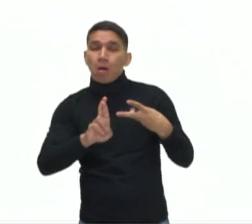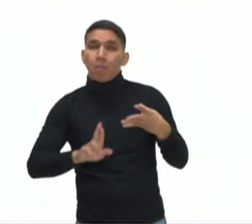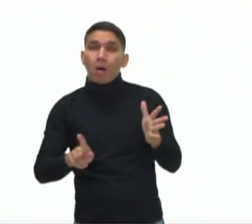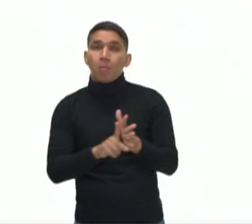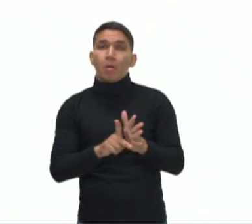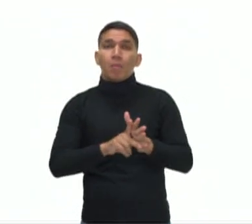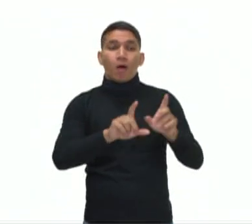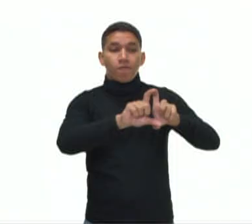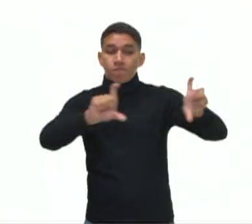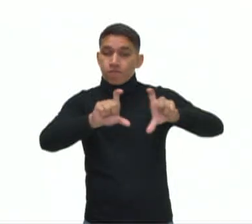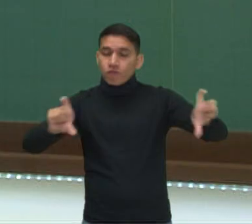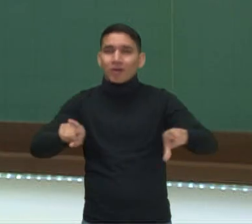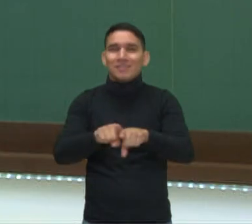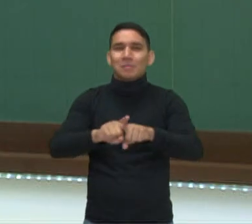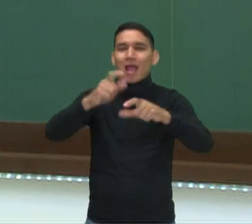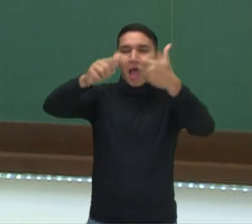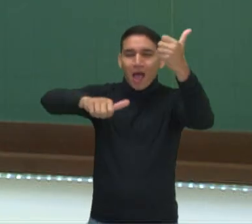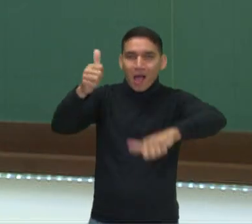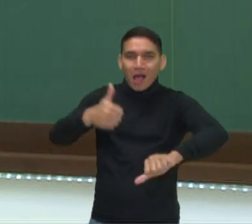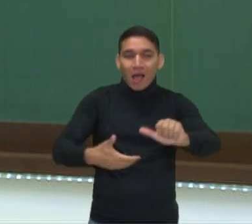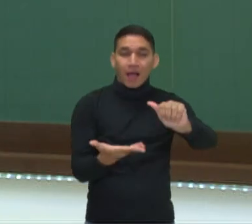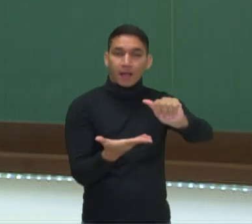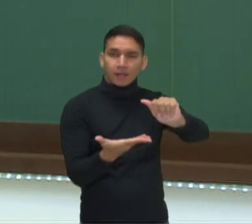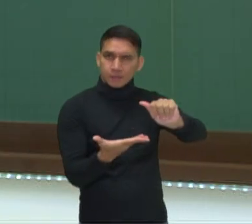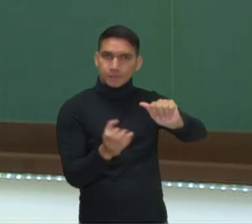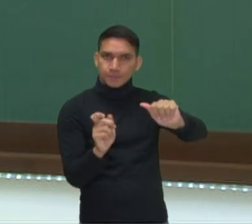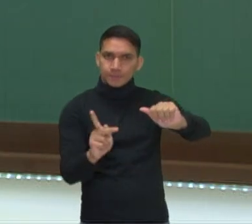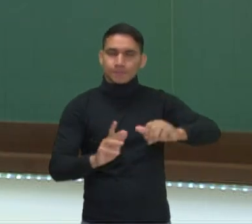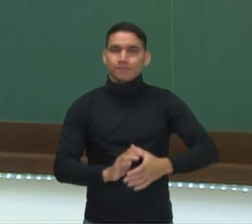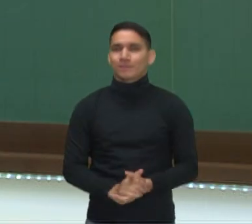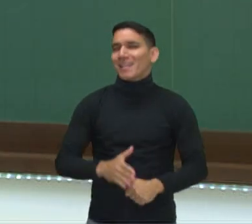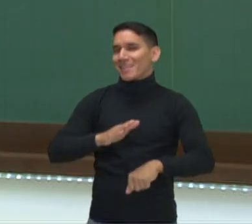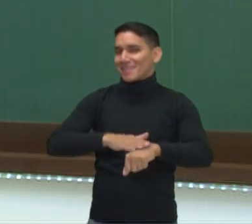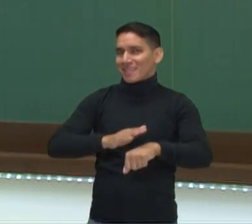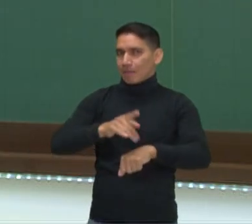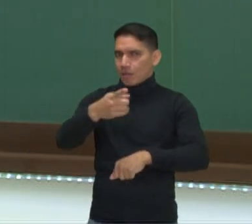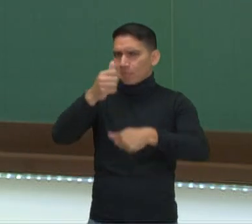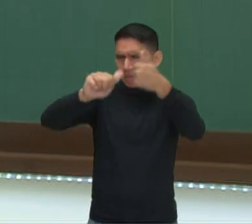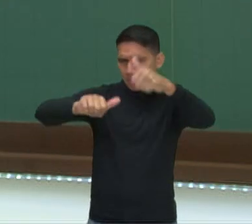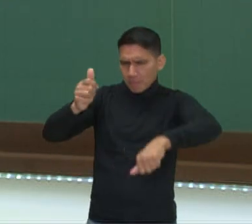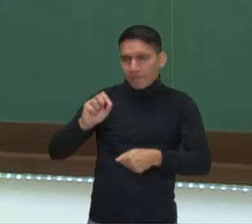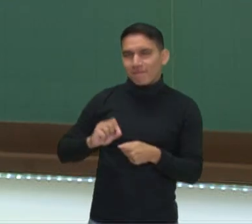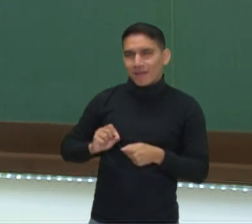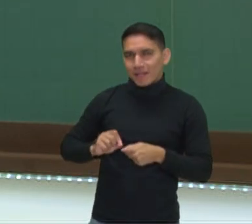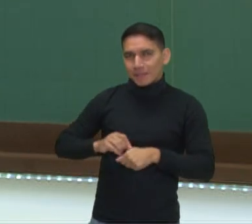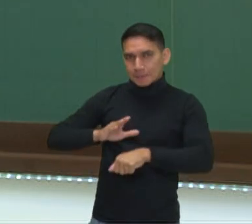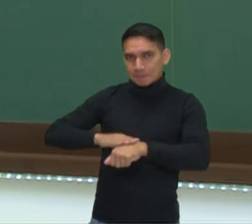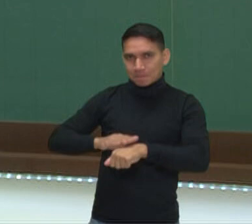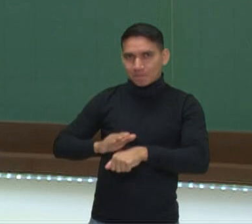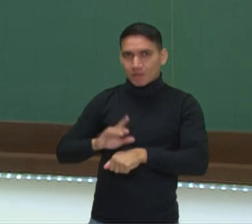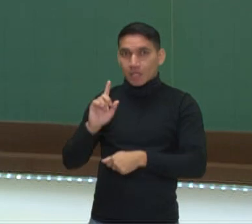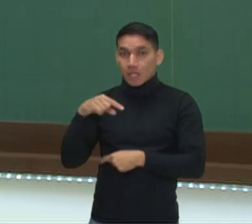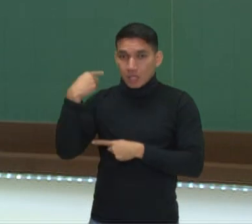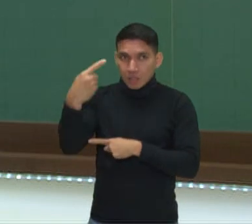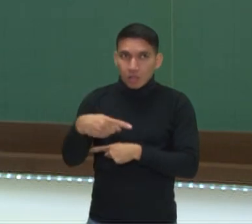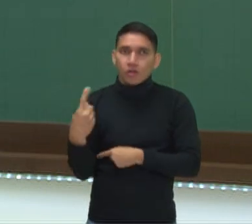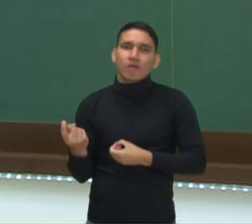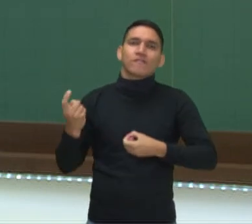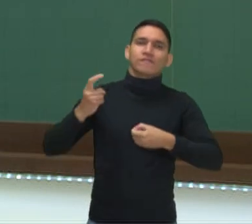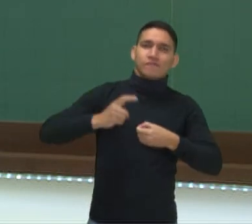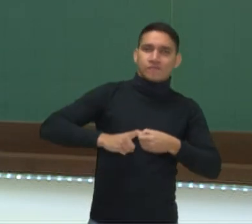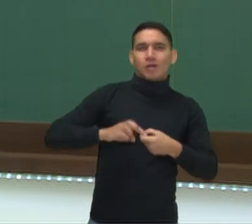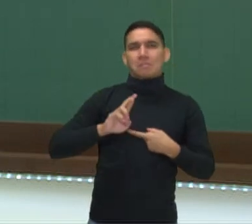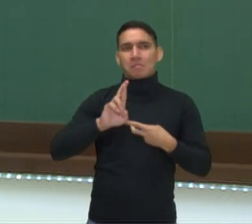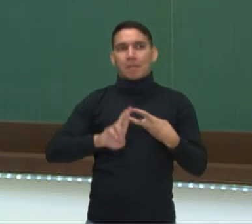e analise o coeficiente a, ok? Então eu vou dar um tempinho aqui para vocês e na sequência